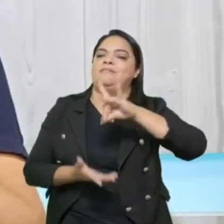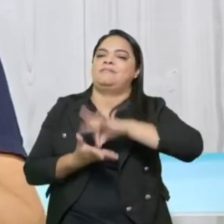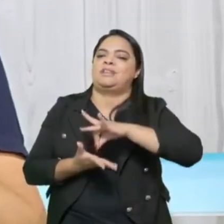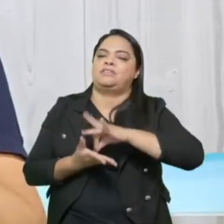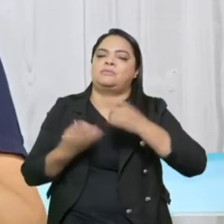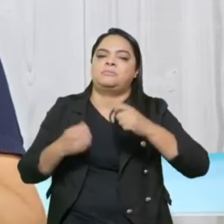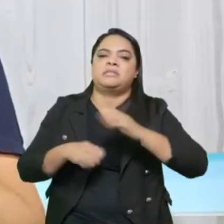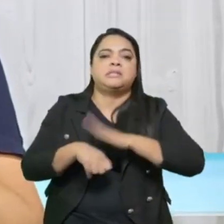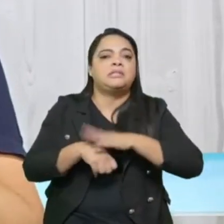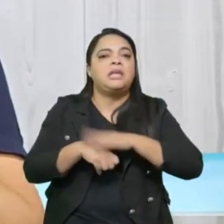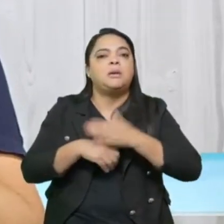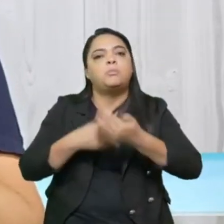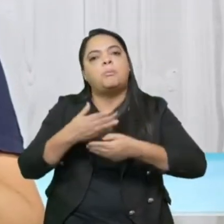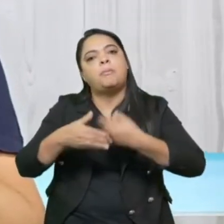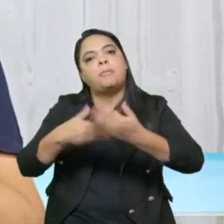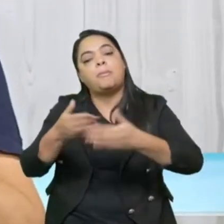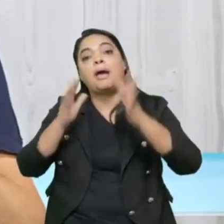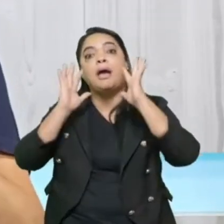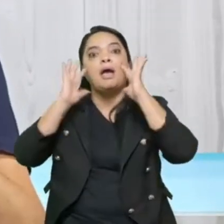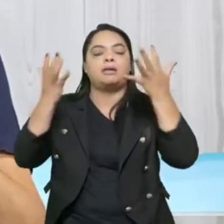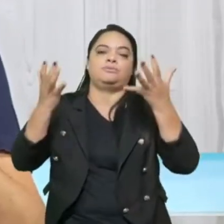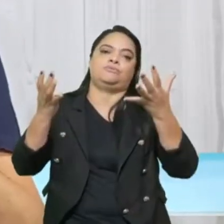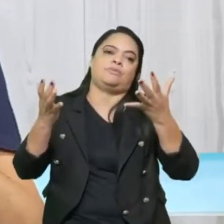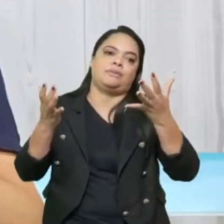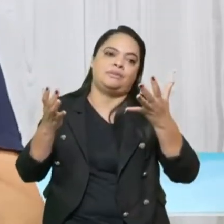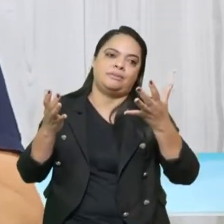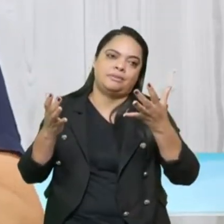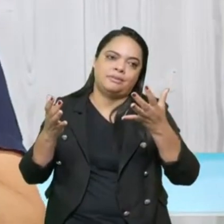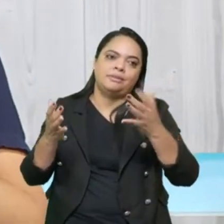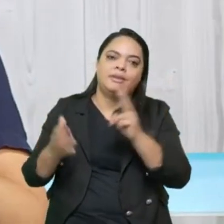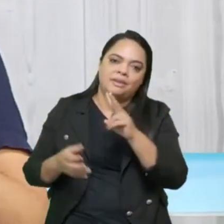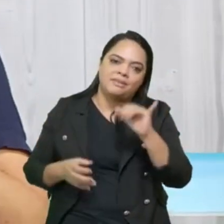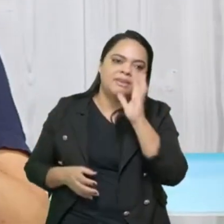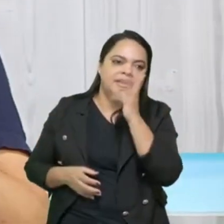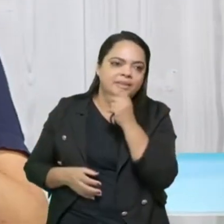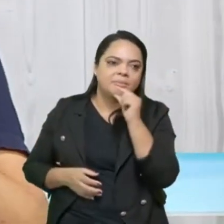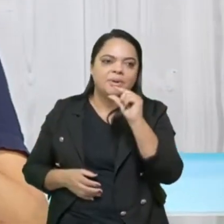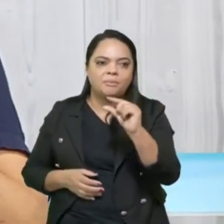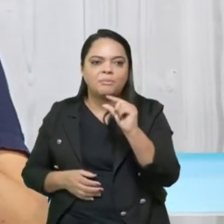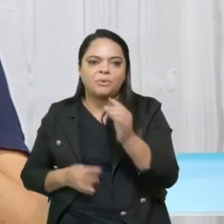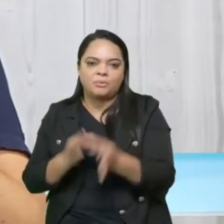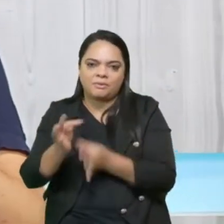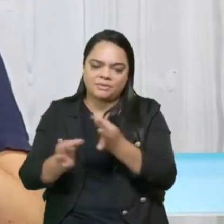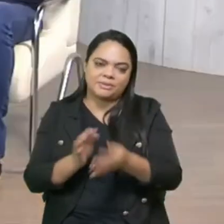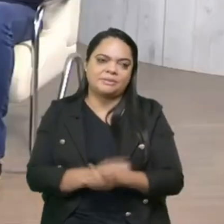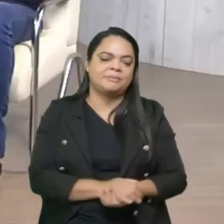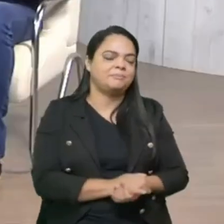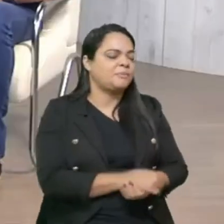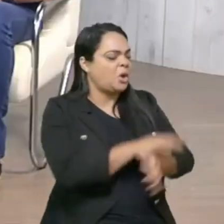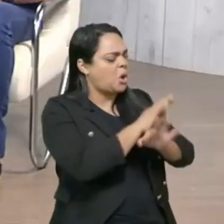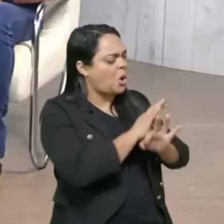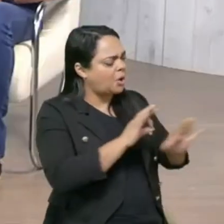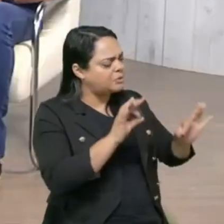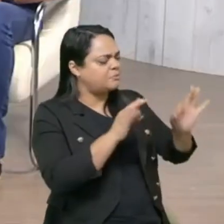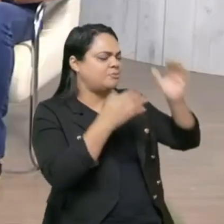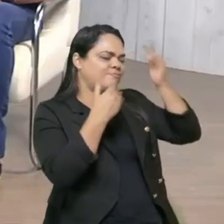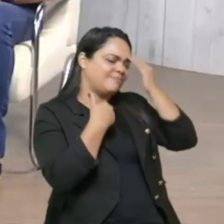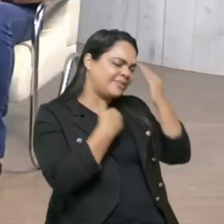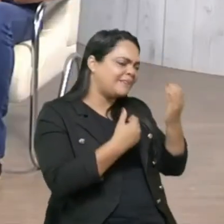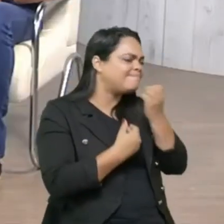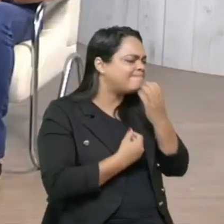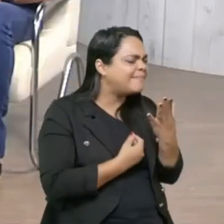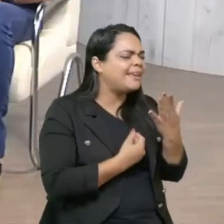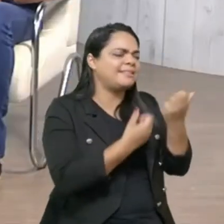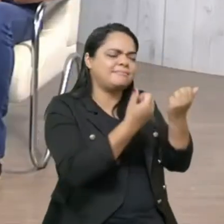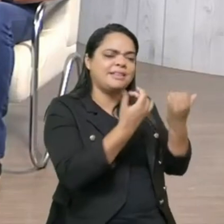de tempo para isso resolver e pensa que a gente vai demorar um pouquinho, às vezes, para fazer algum tratamento. Excelente, Flávio. Muito bem explicado.